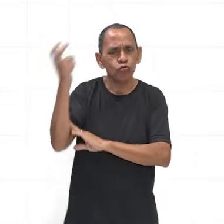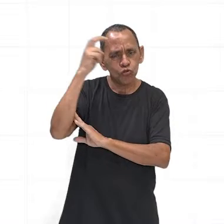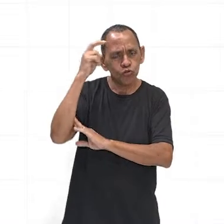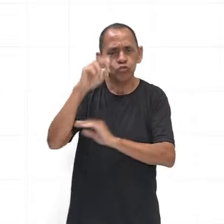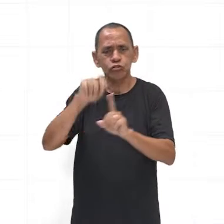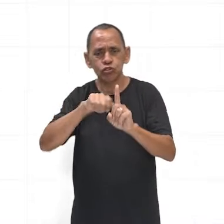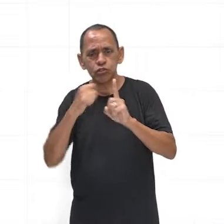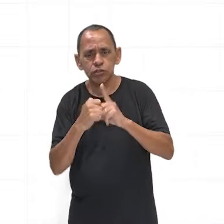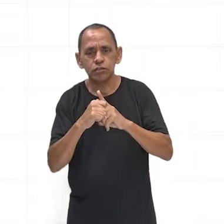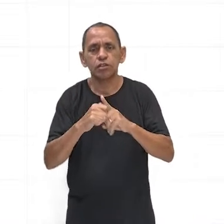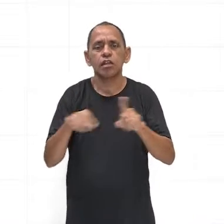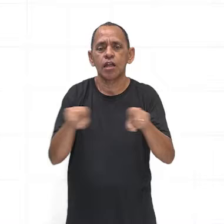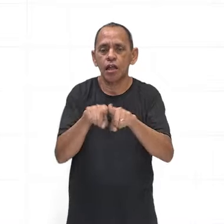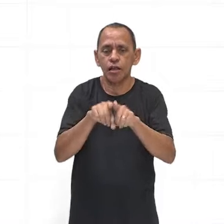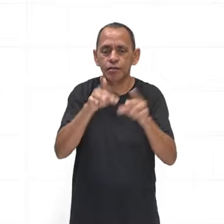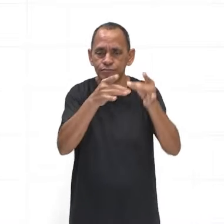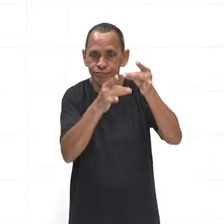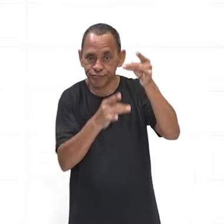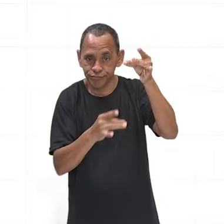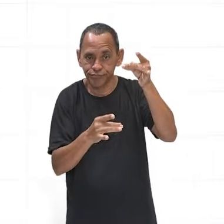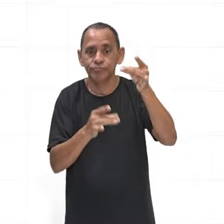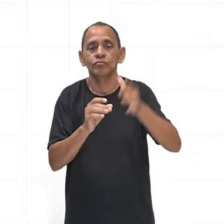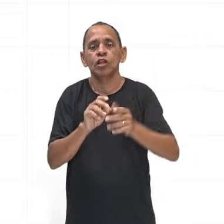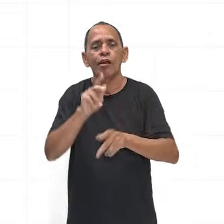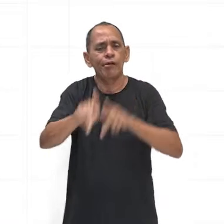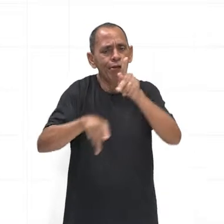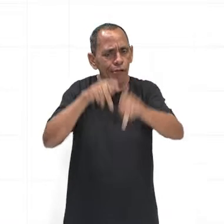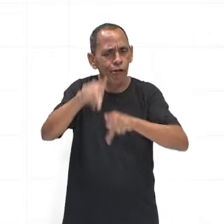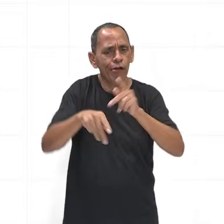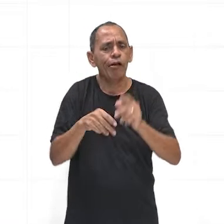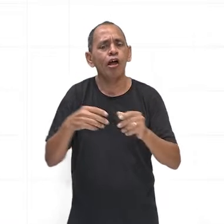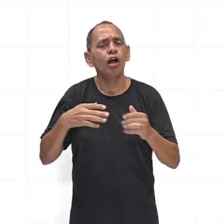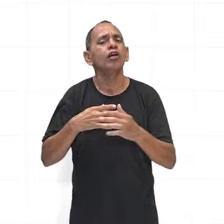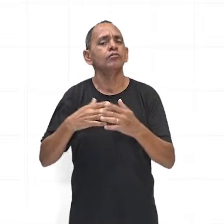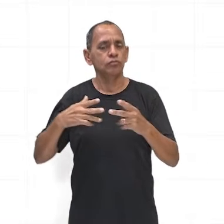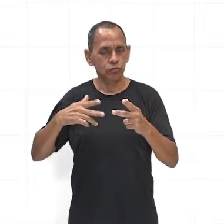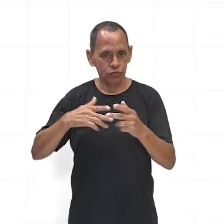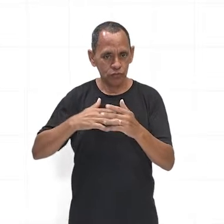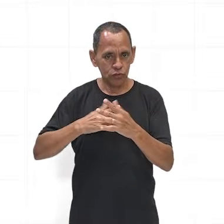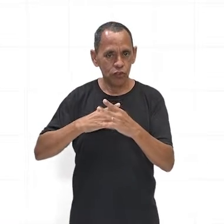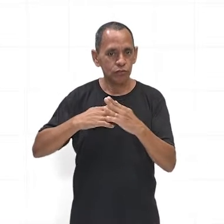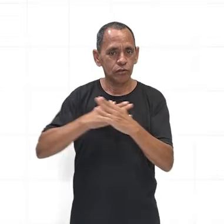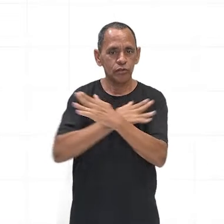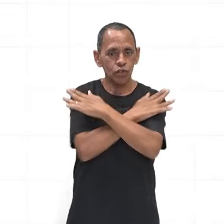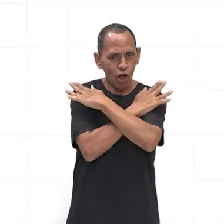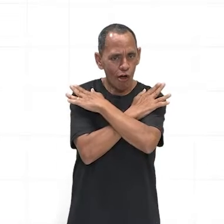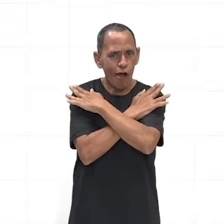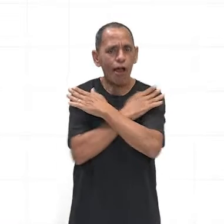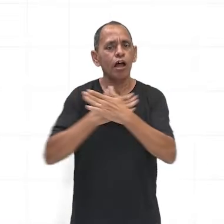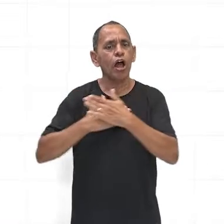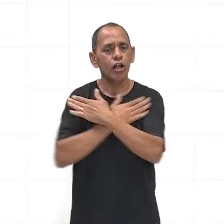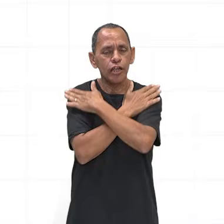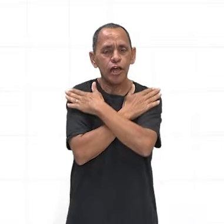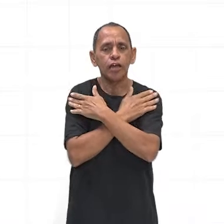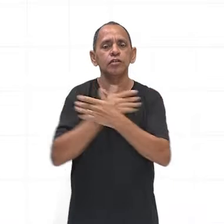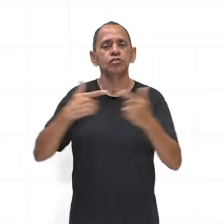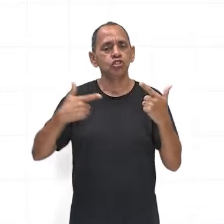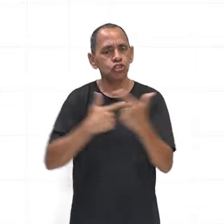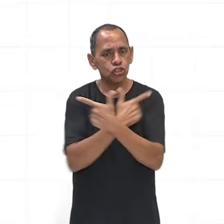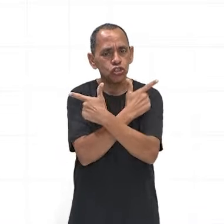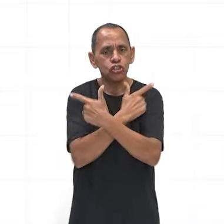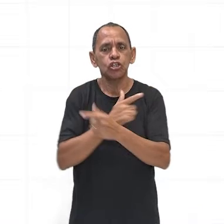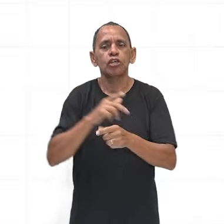sociais. No detalhamento, civilizações maias, astecas e incas, organização política,